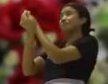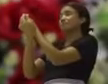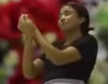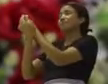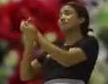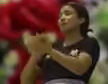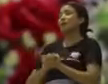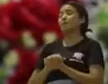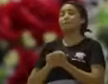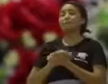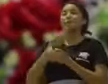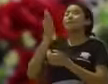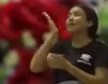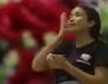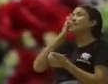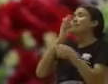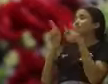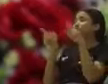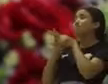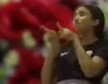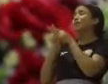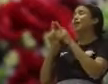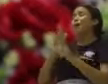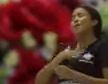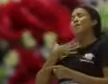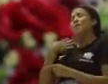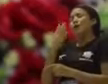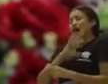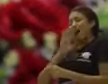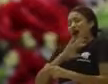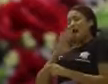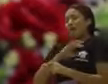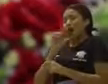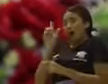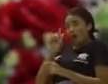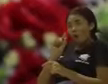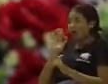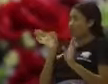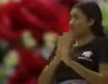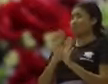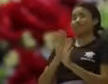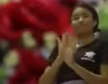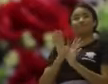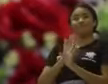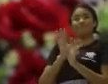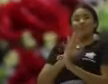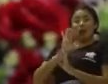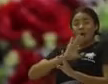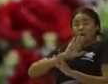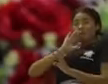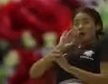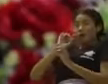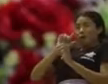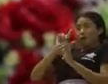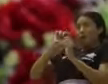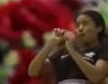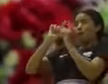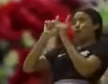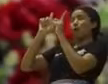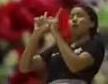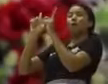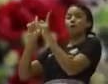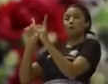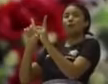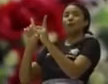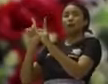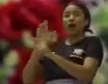E saiba de uma coisa, o meu amor por ti não diminuirá. Pelo contrário, se multiplicará.